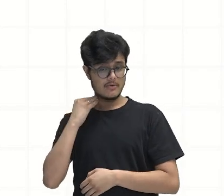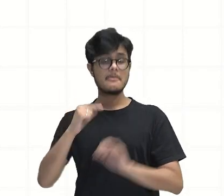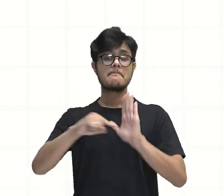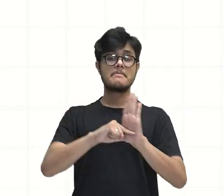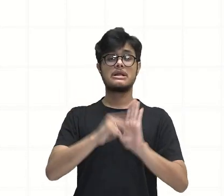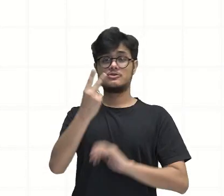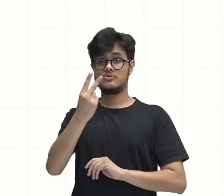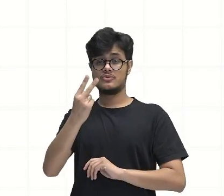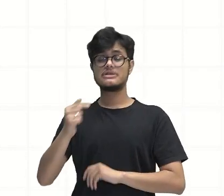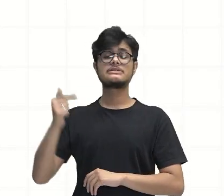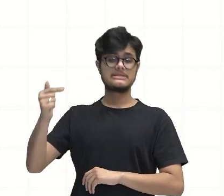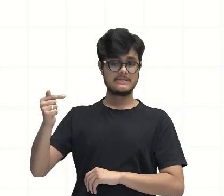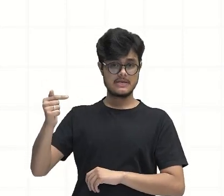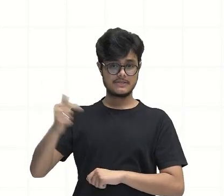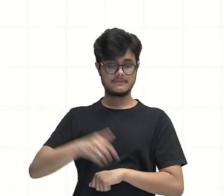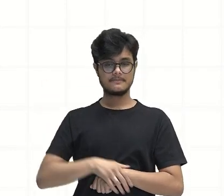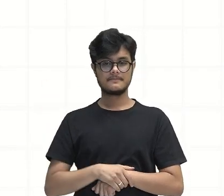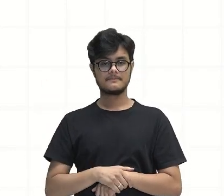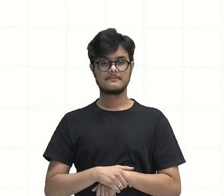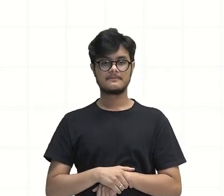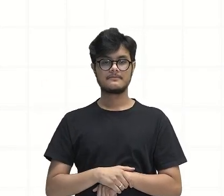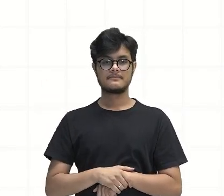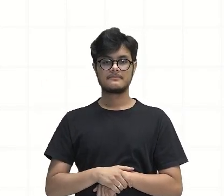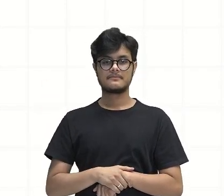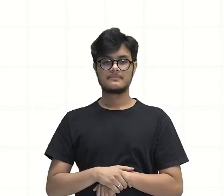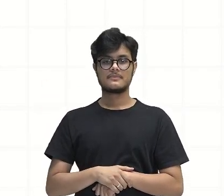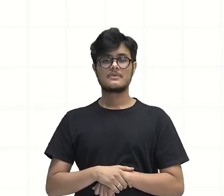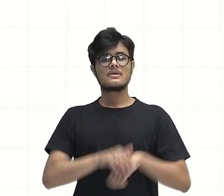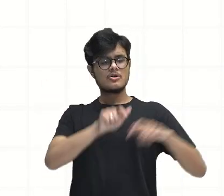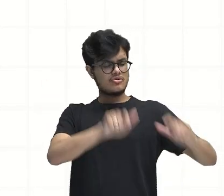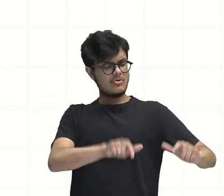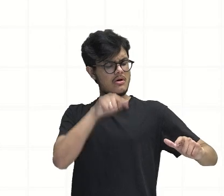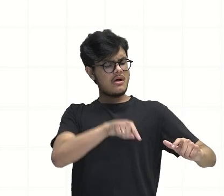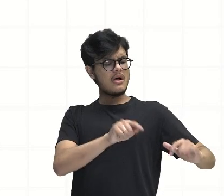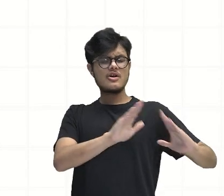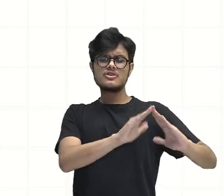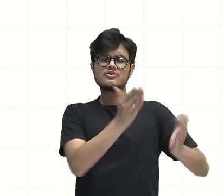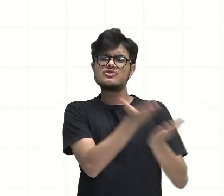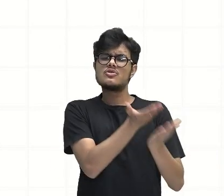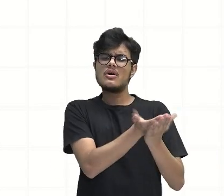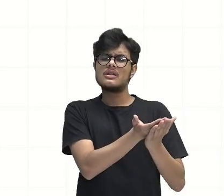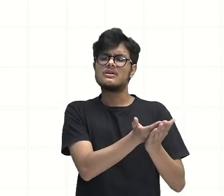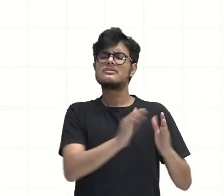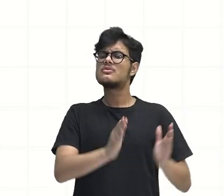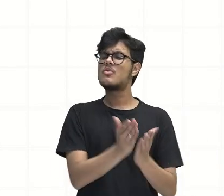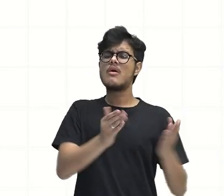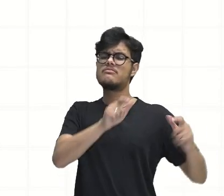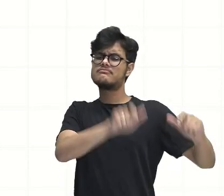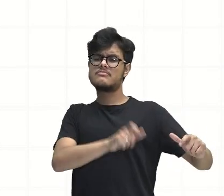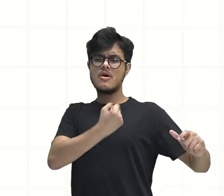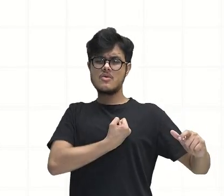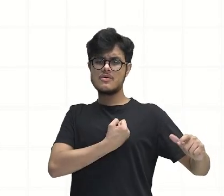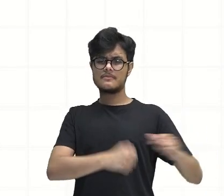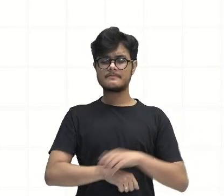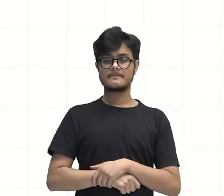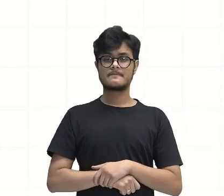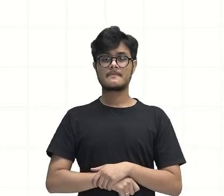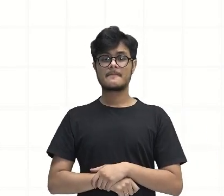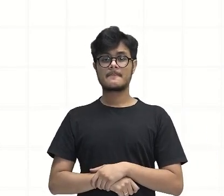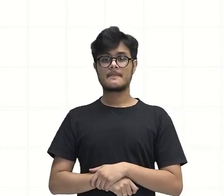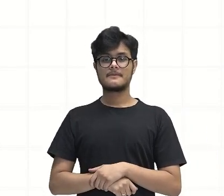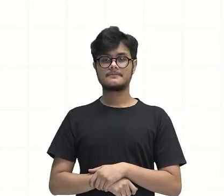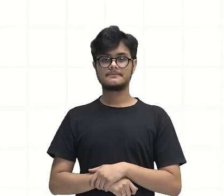2, 7. E a coordenada da escola? A coordenada da escola, ó, novamente, ela está aqui,